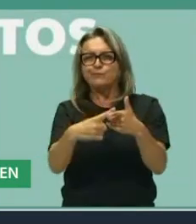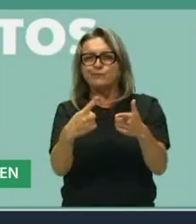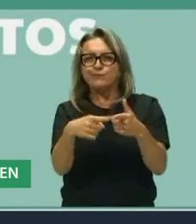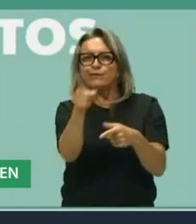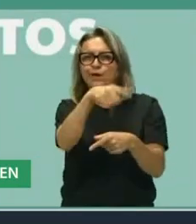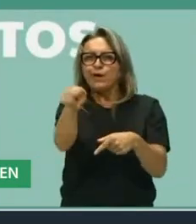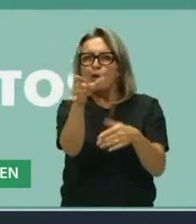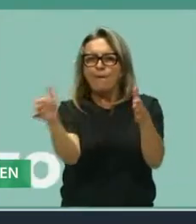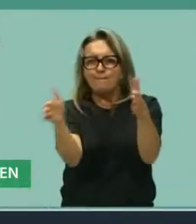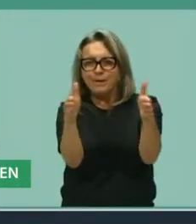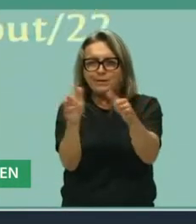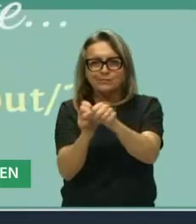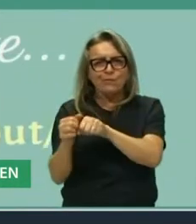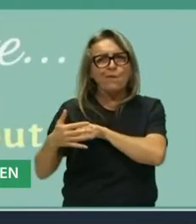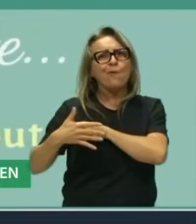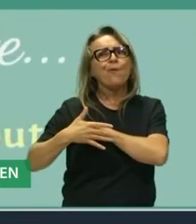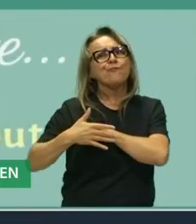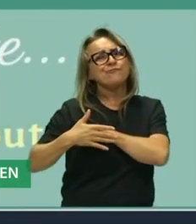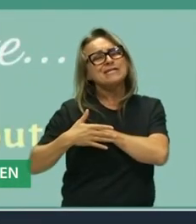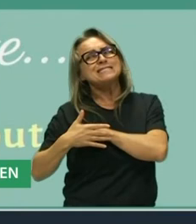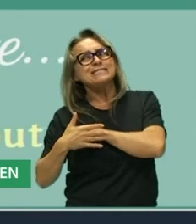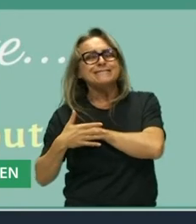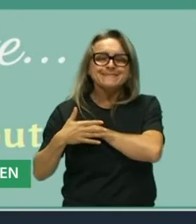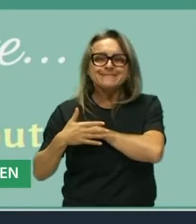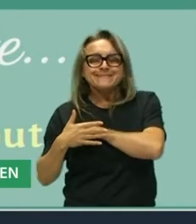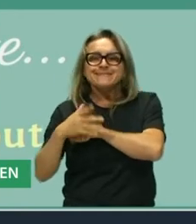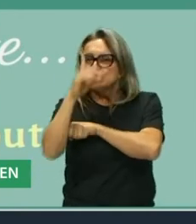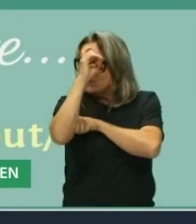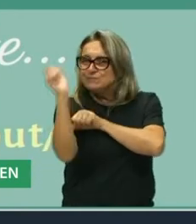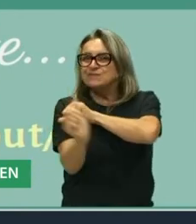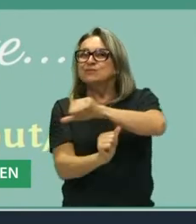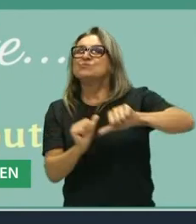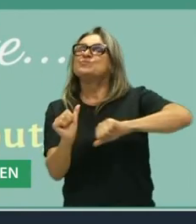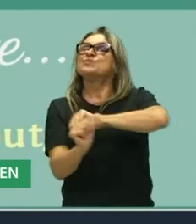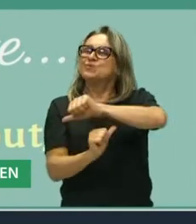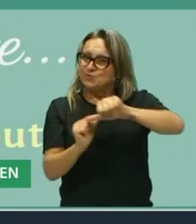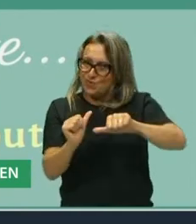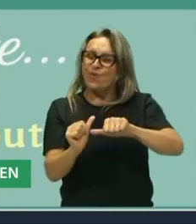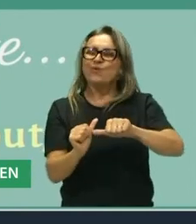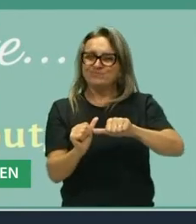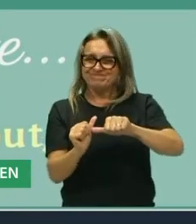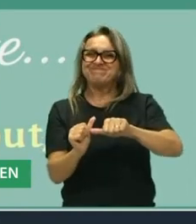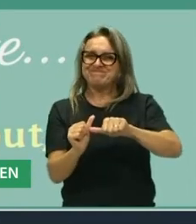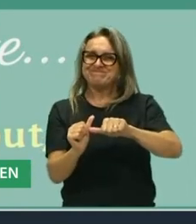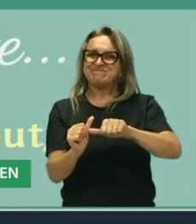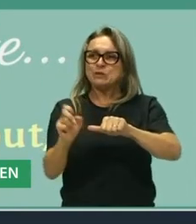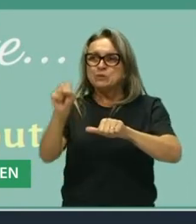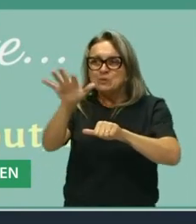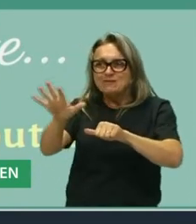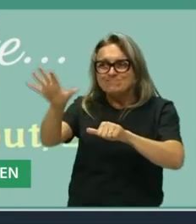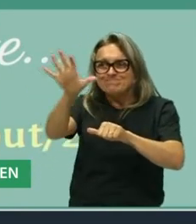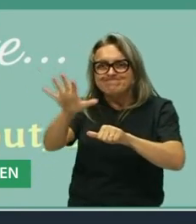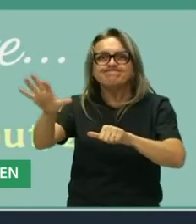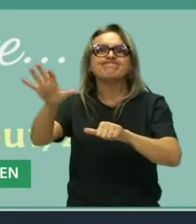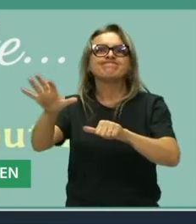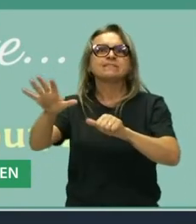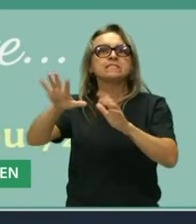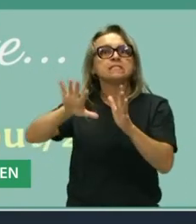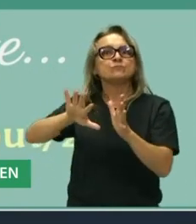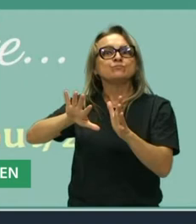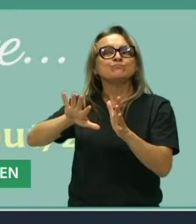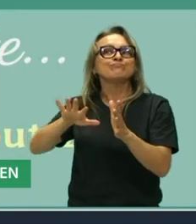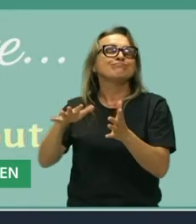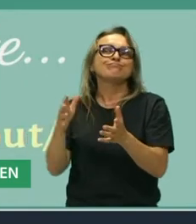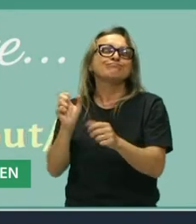do COVID, todos nós ficamos, o nosso hospital mudou totalmente de configuração. Nós deixamos de atender